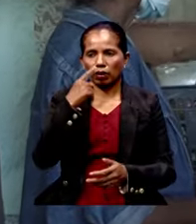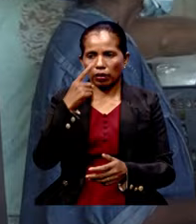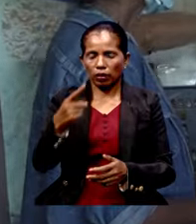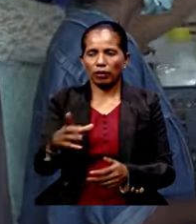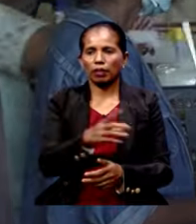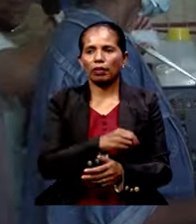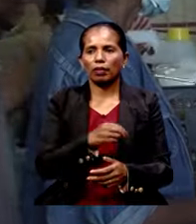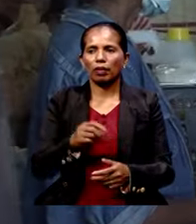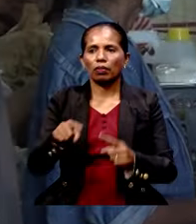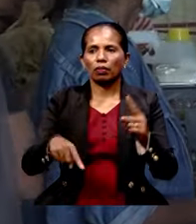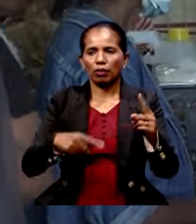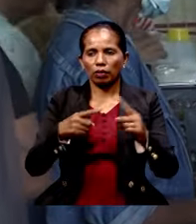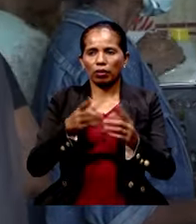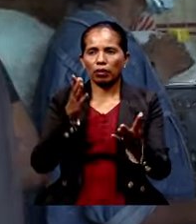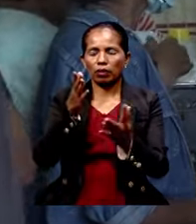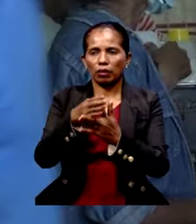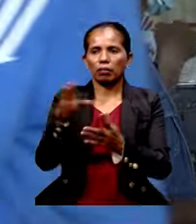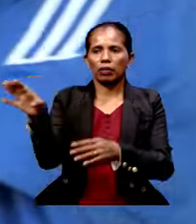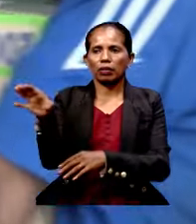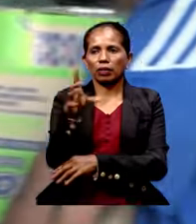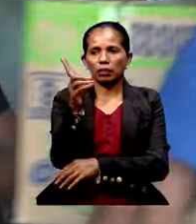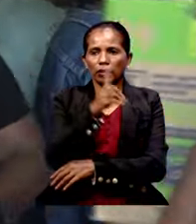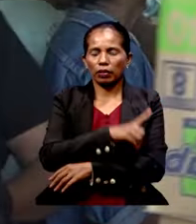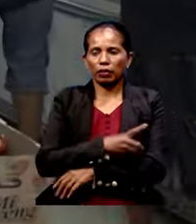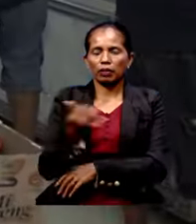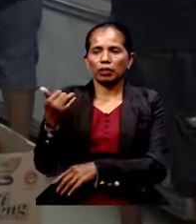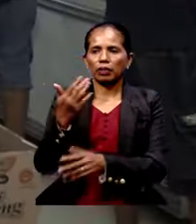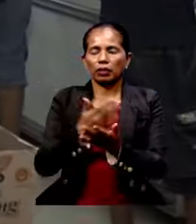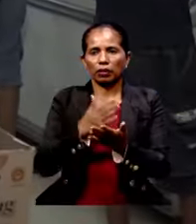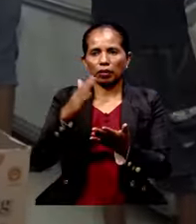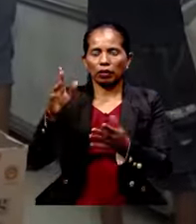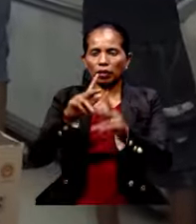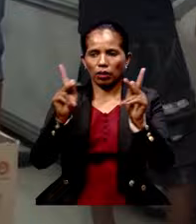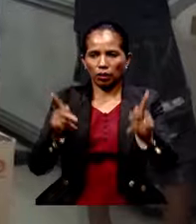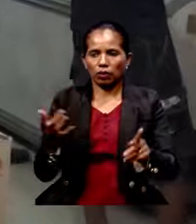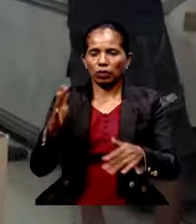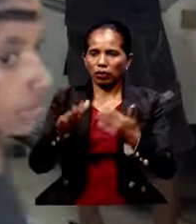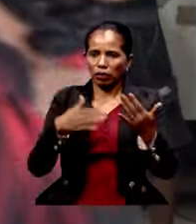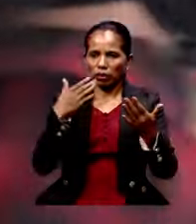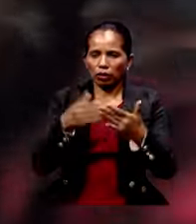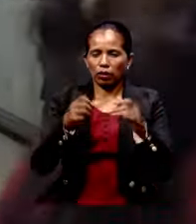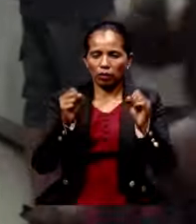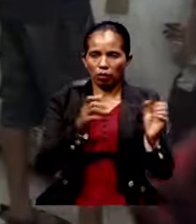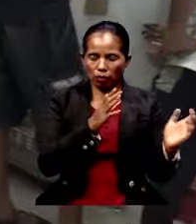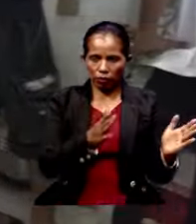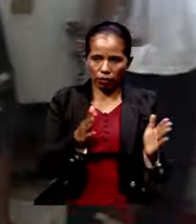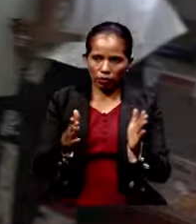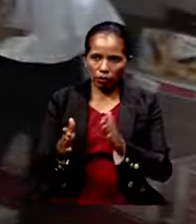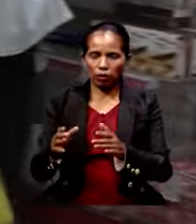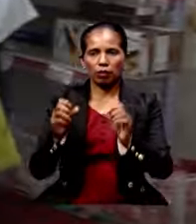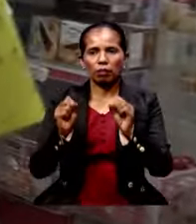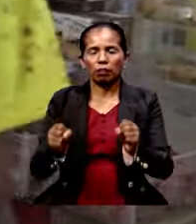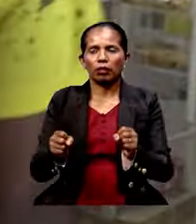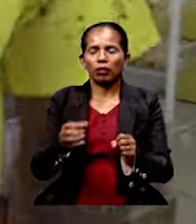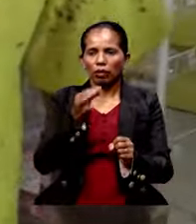Teten, Banhira tamaloro Natal, sira sempre halo compras e haloza sira, atu bele prepara, hodi bele